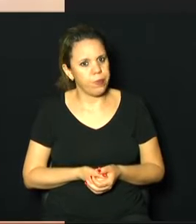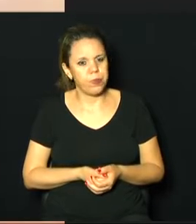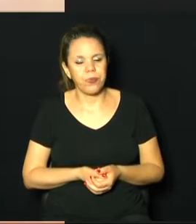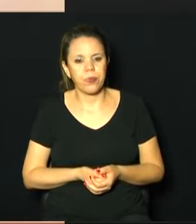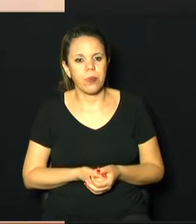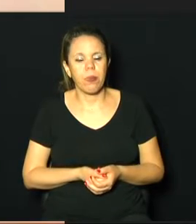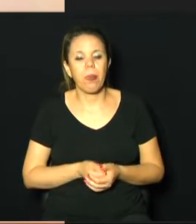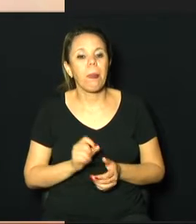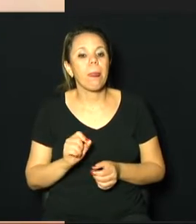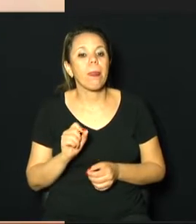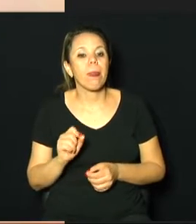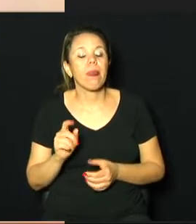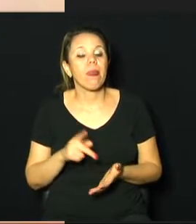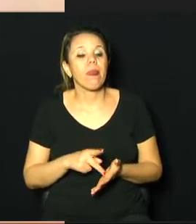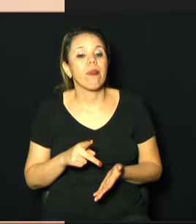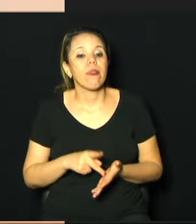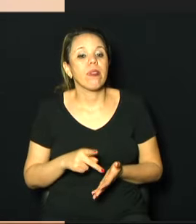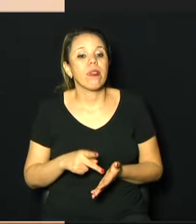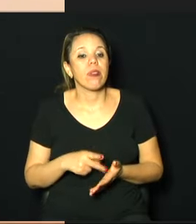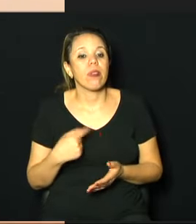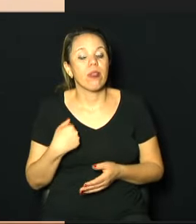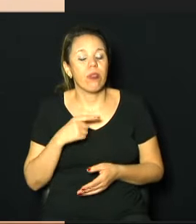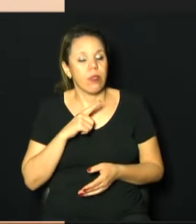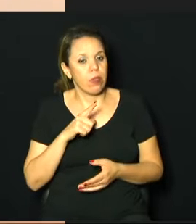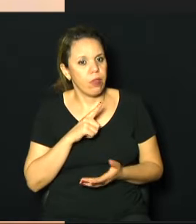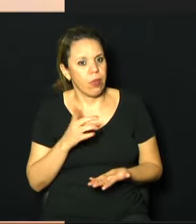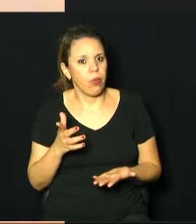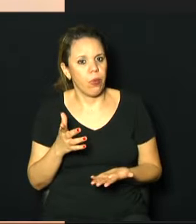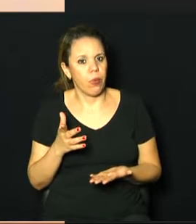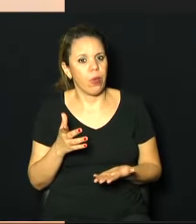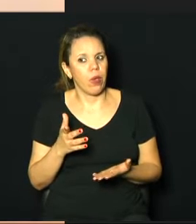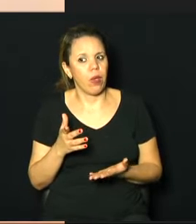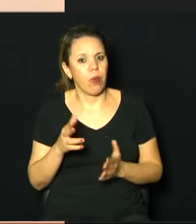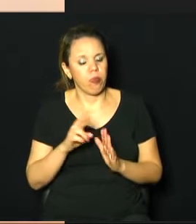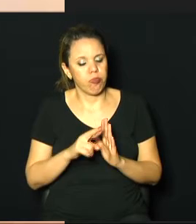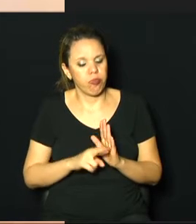O segredo, na verdade, é a gente dar esse direcionamento.